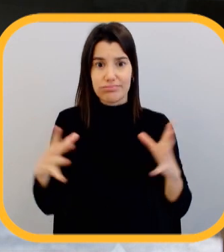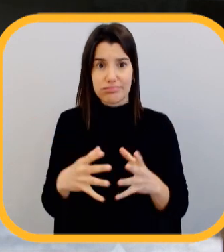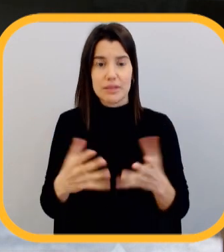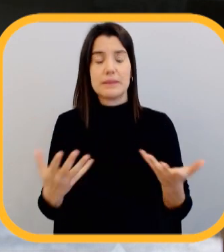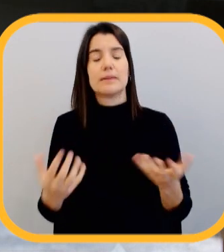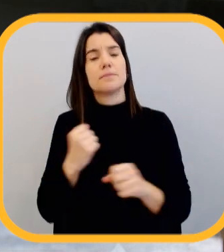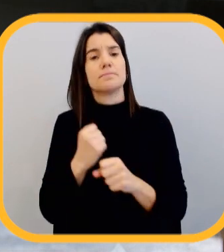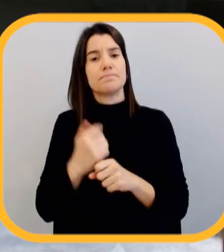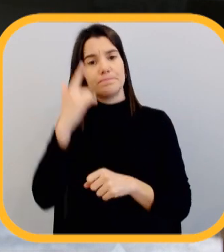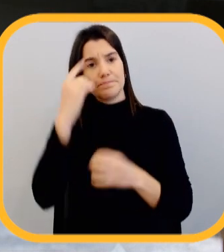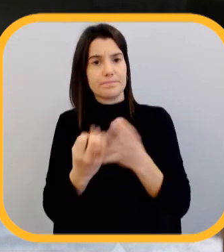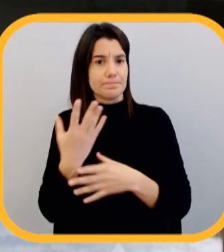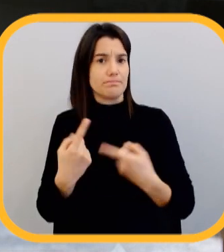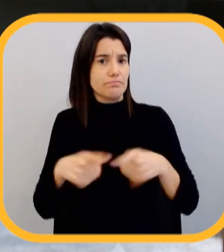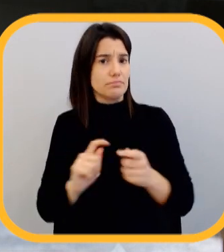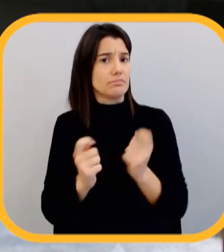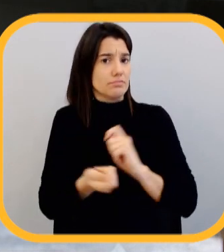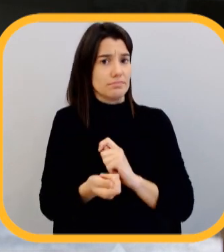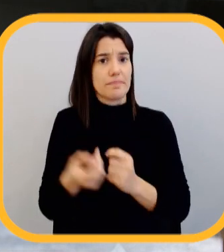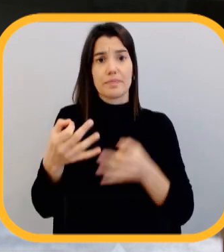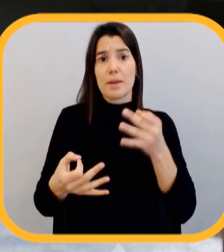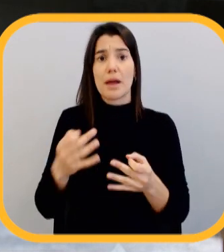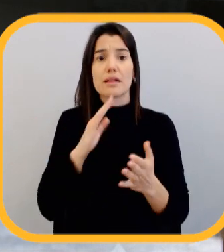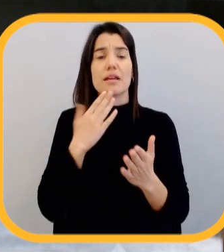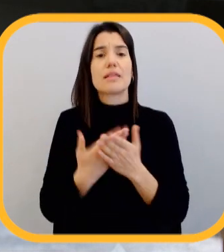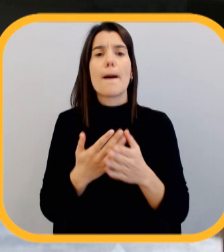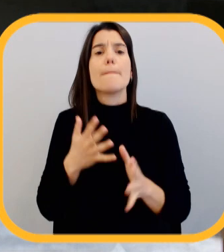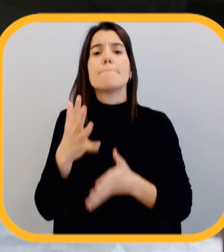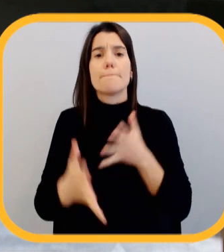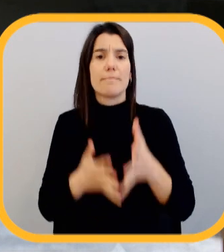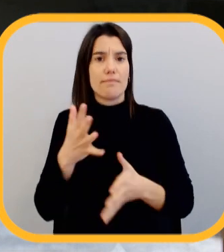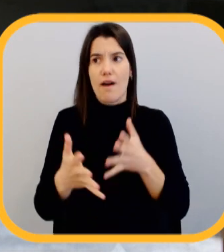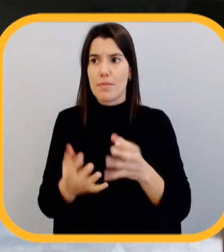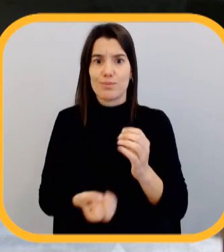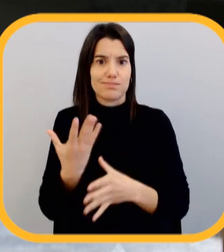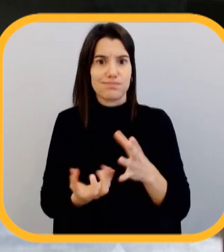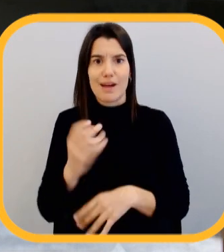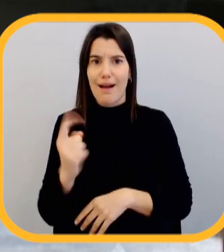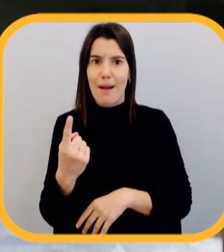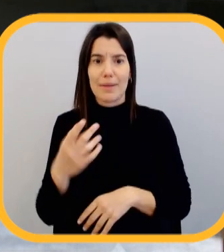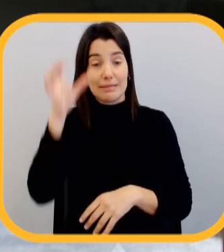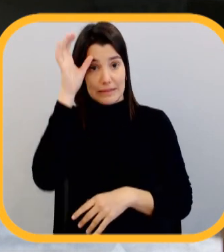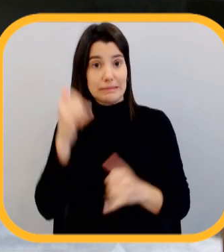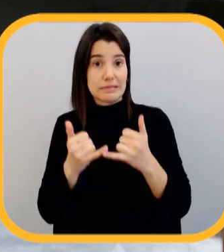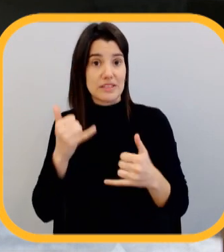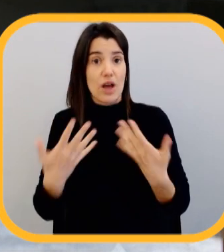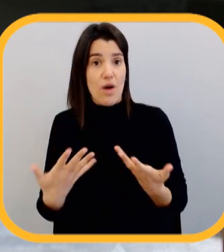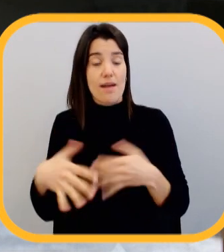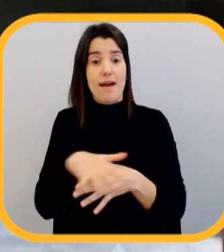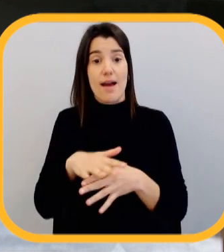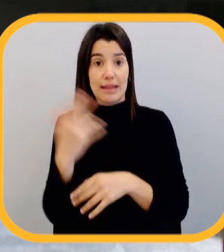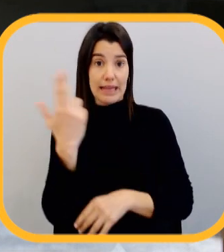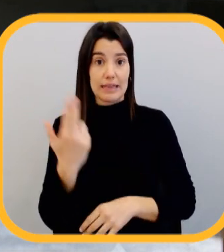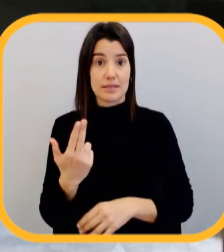empregos. O trabalho criativo está a mudar e as máquinas tornam a produção nas indústrias mais rápida. Com o uso da inteligência artificial,